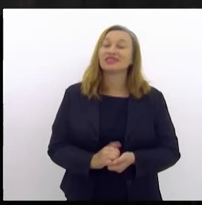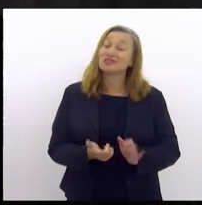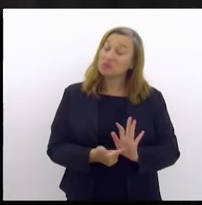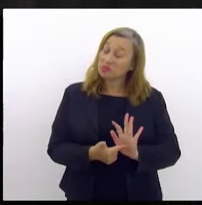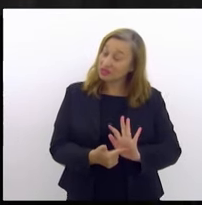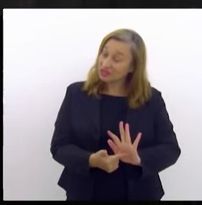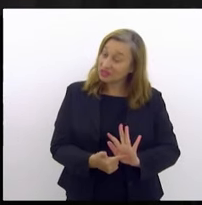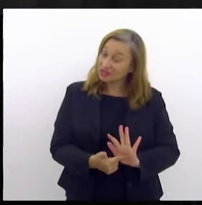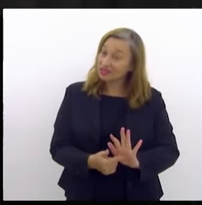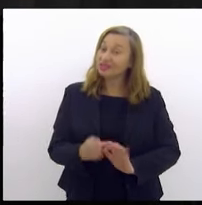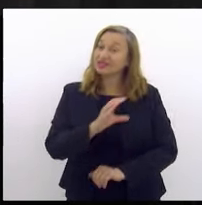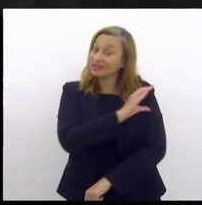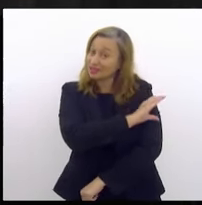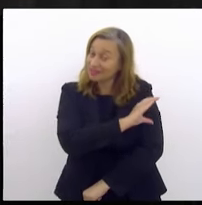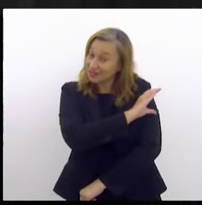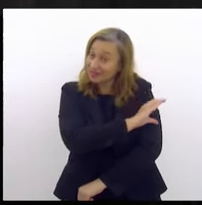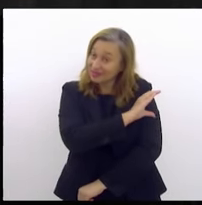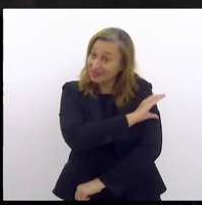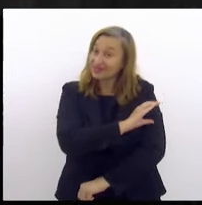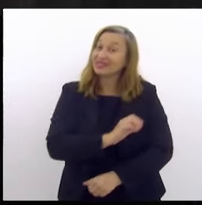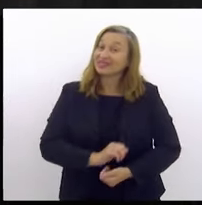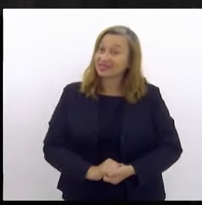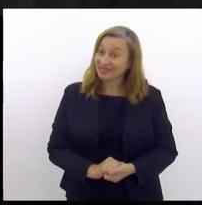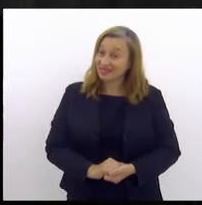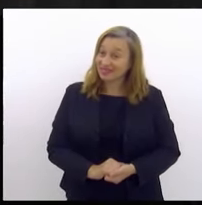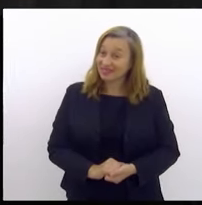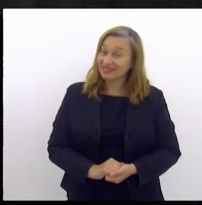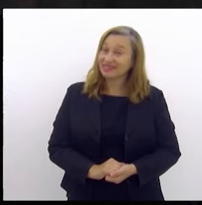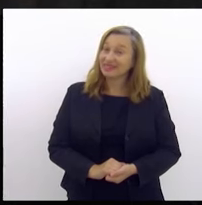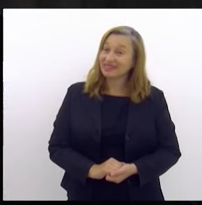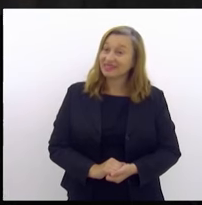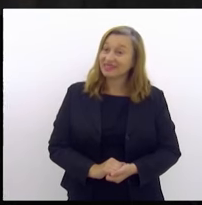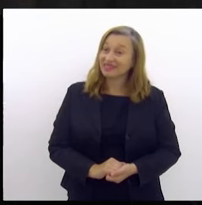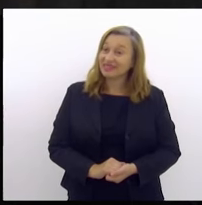mostrando que Campos dos Goytacazes gera